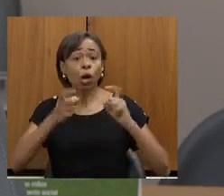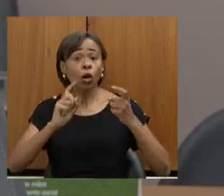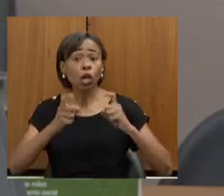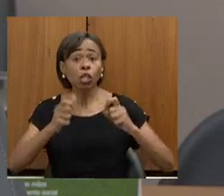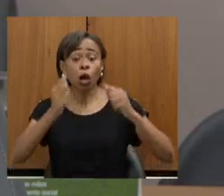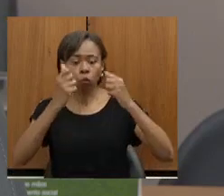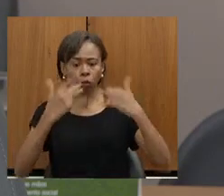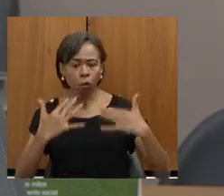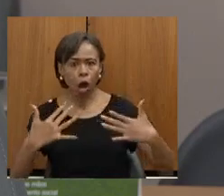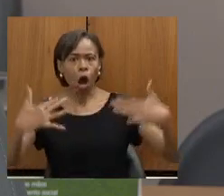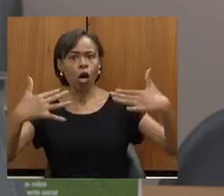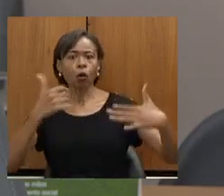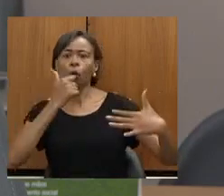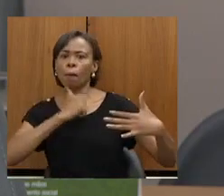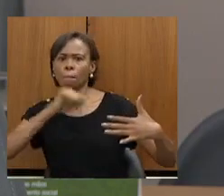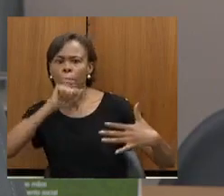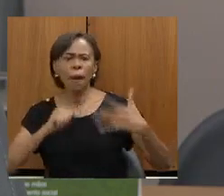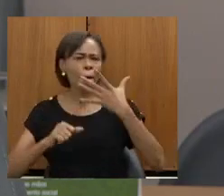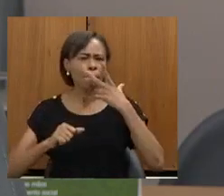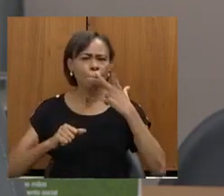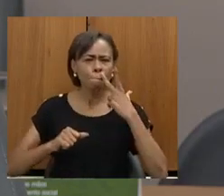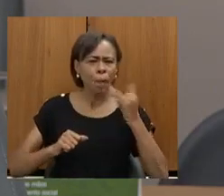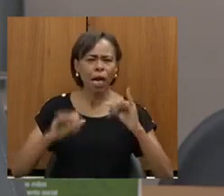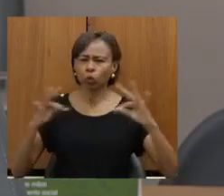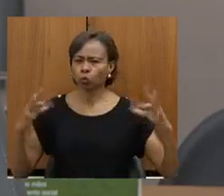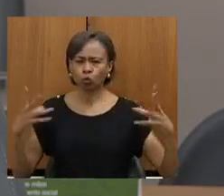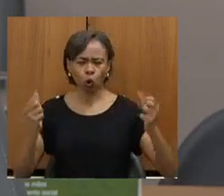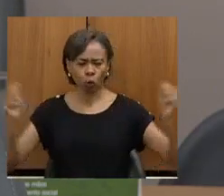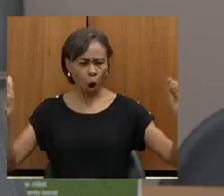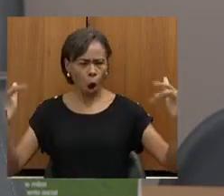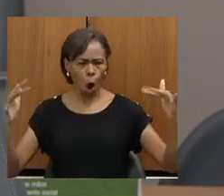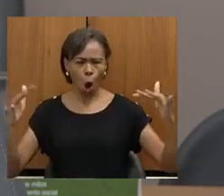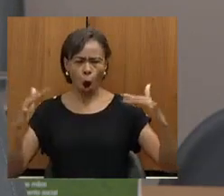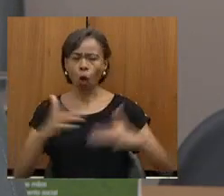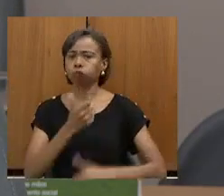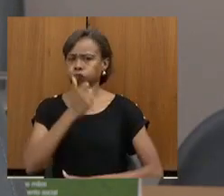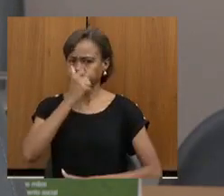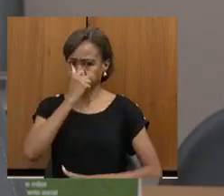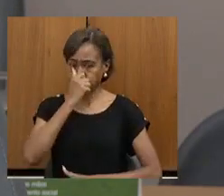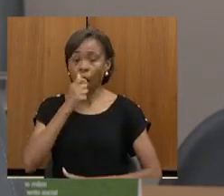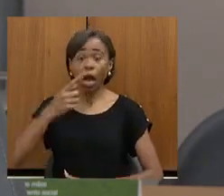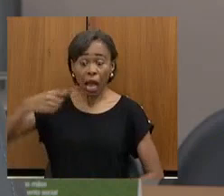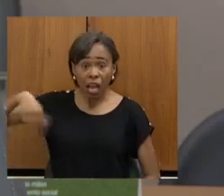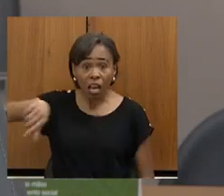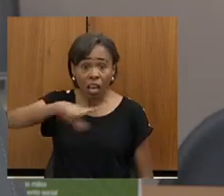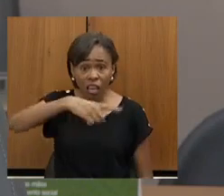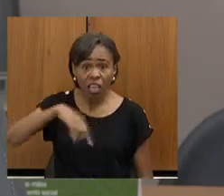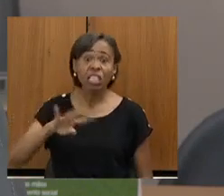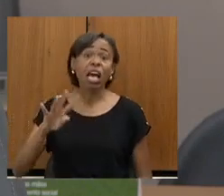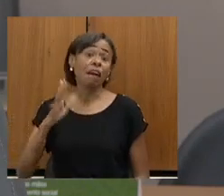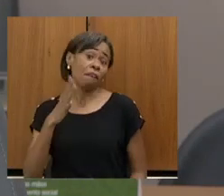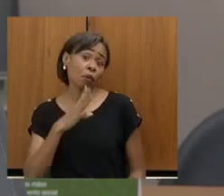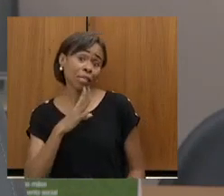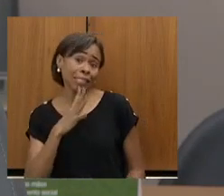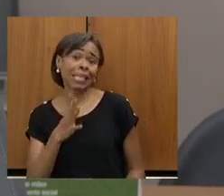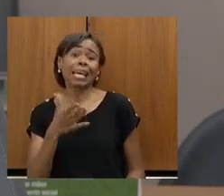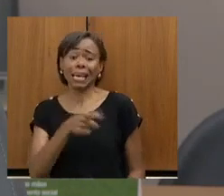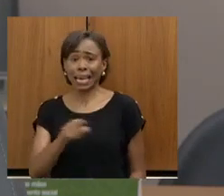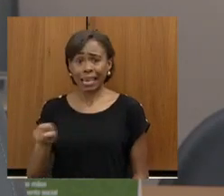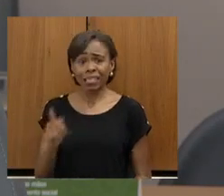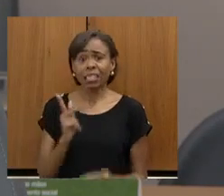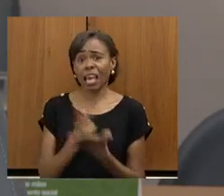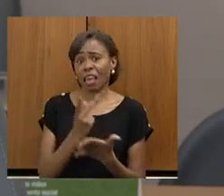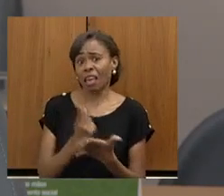que quisessem. Estava lotada. E eles reconheceram o erro, me pediram perdão publicamente.